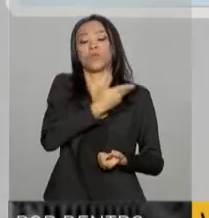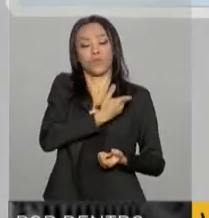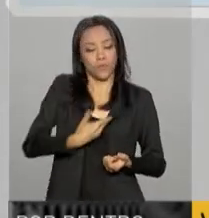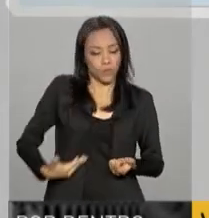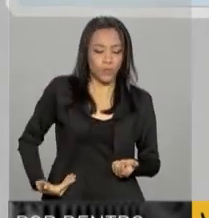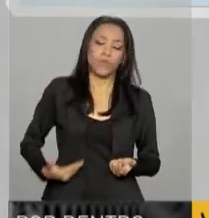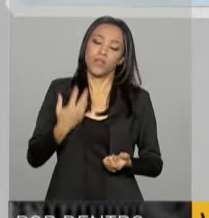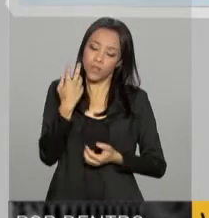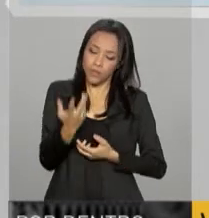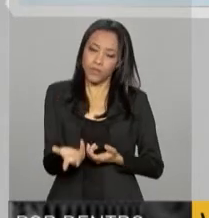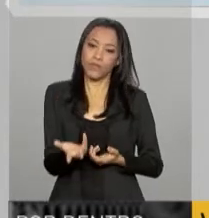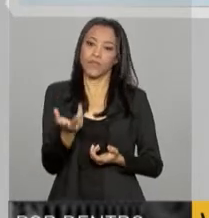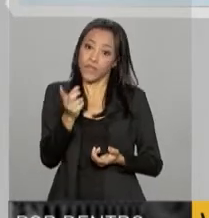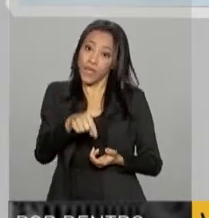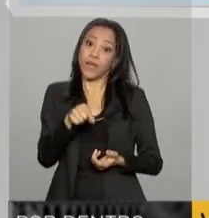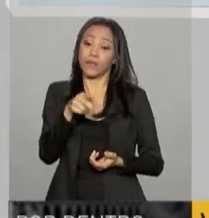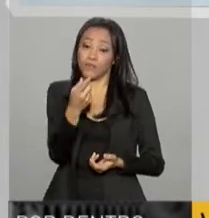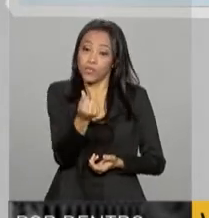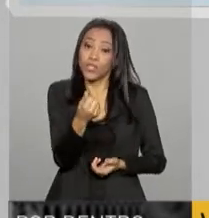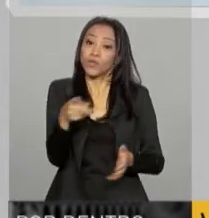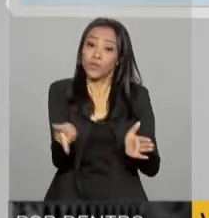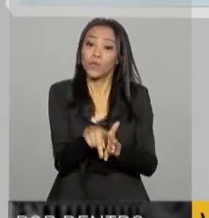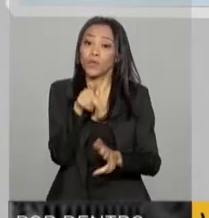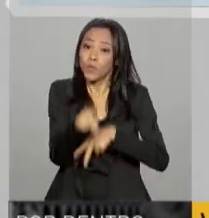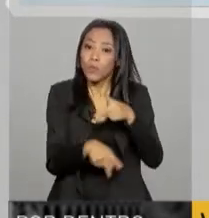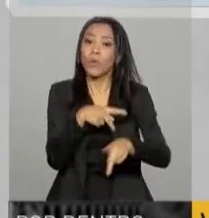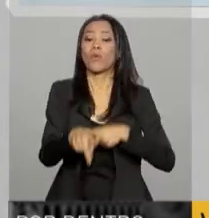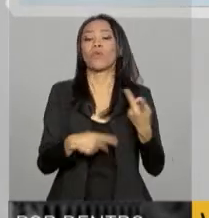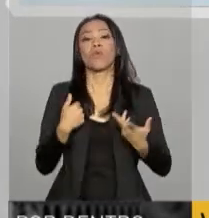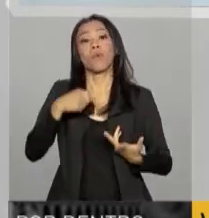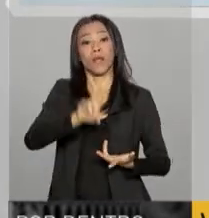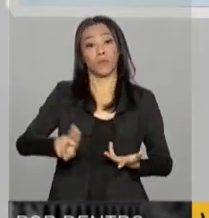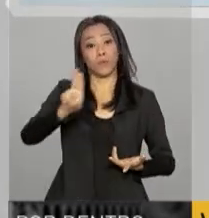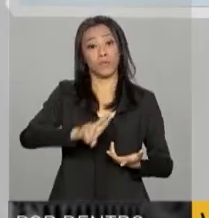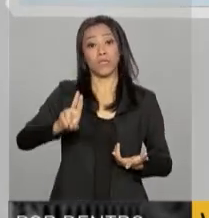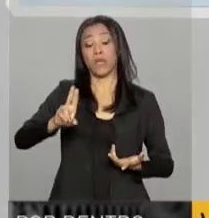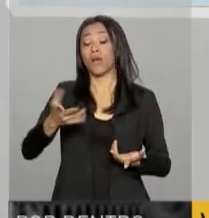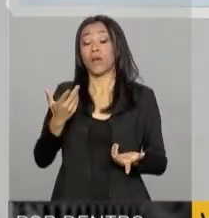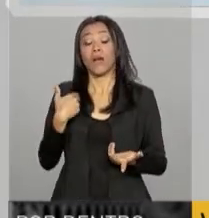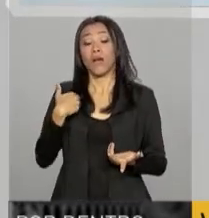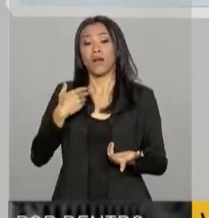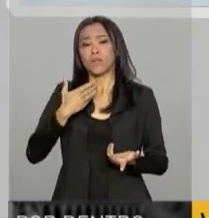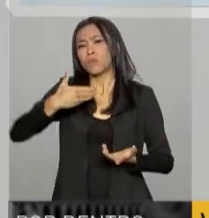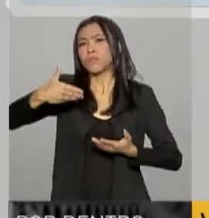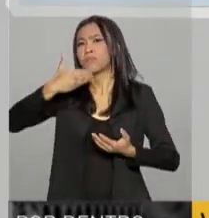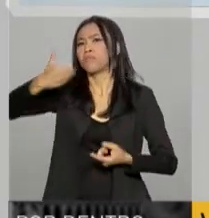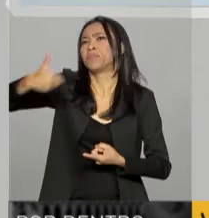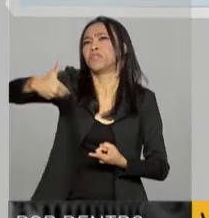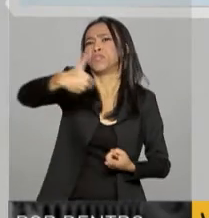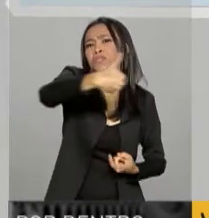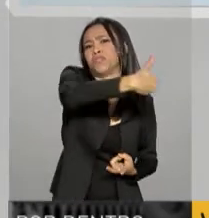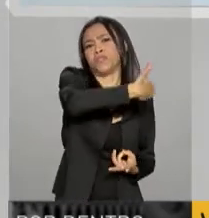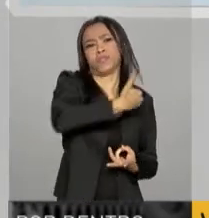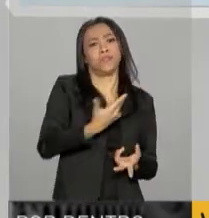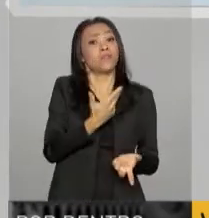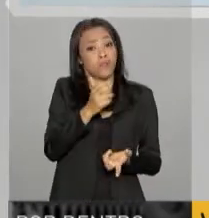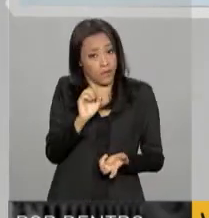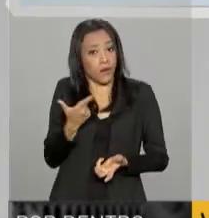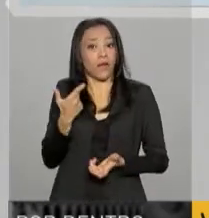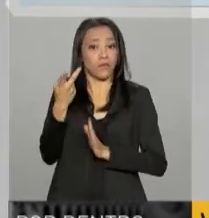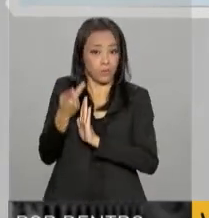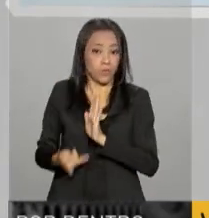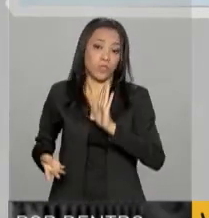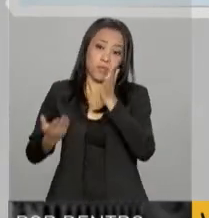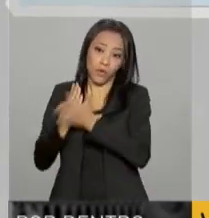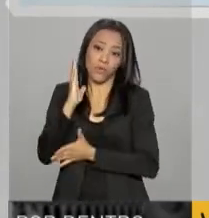claro como dinheiro público para atender a execução das demandas devidamente aprovados nas esferas federal